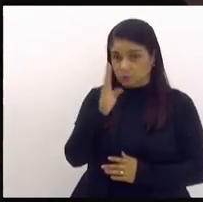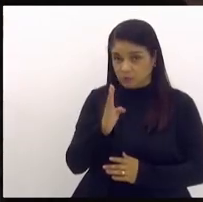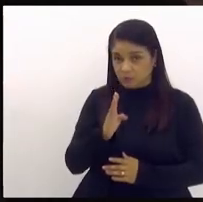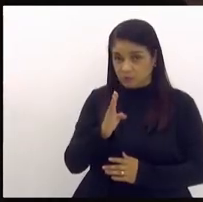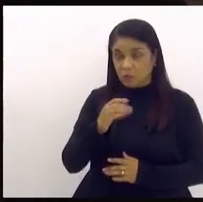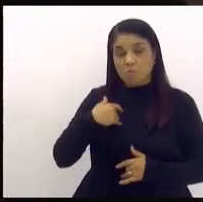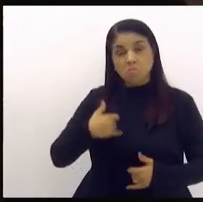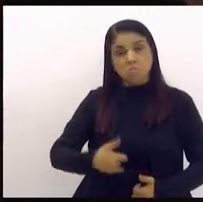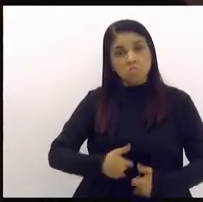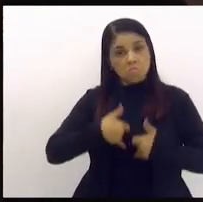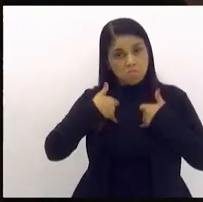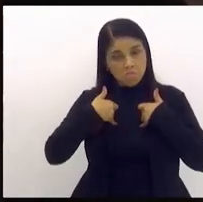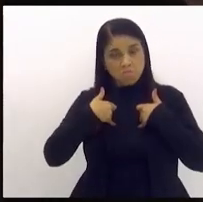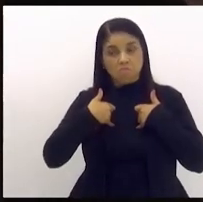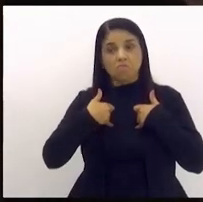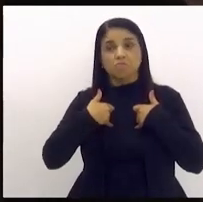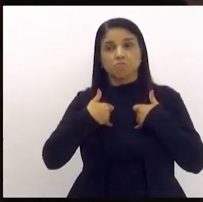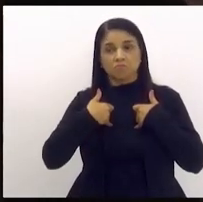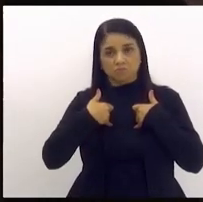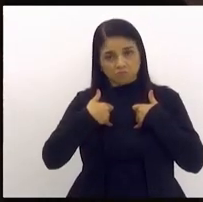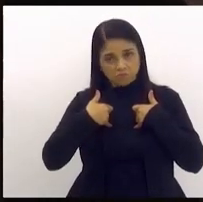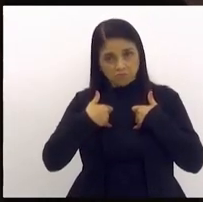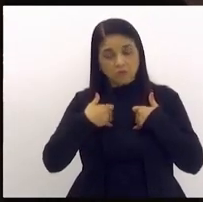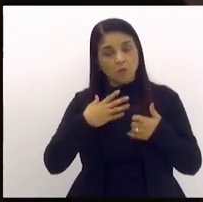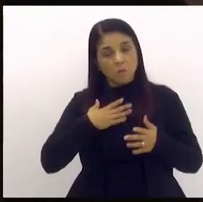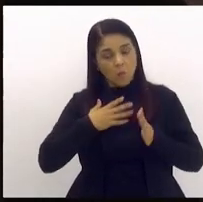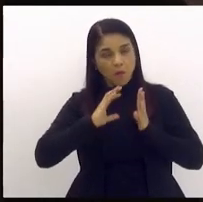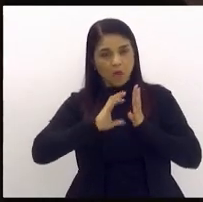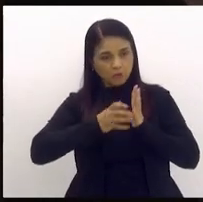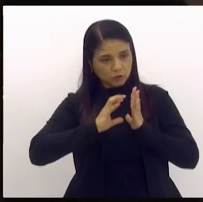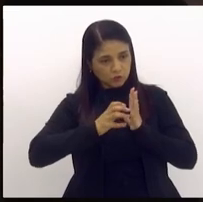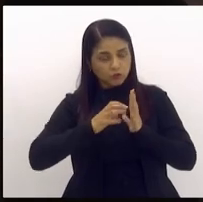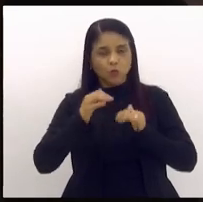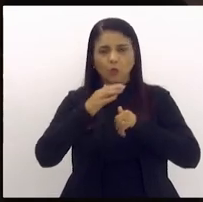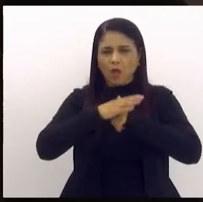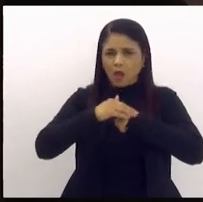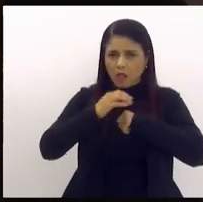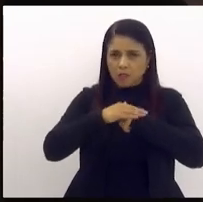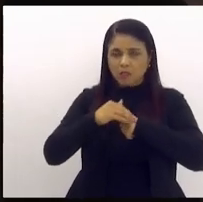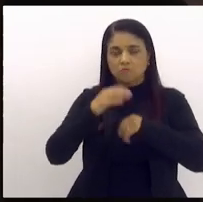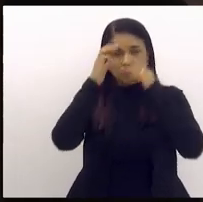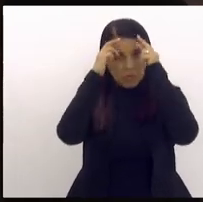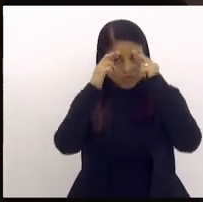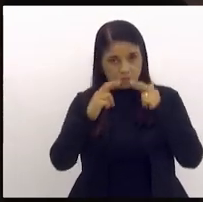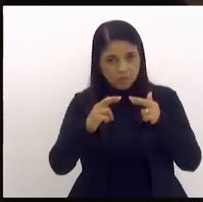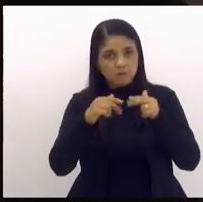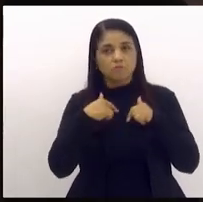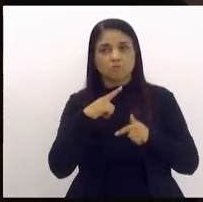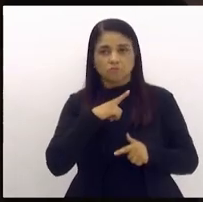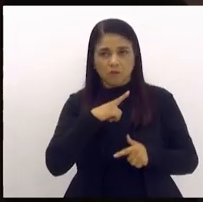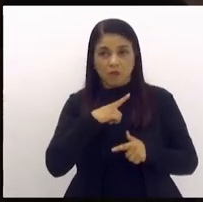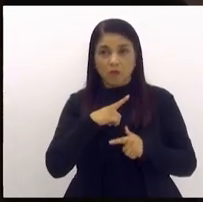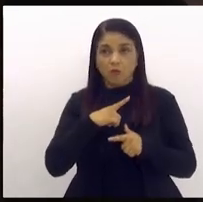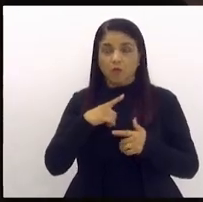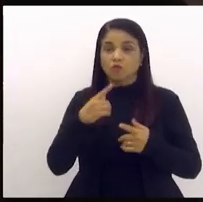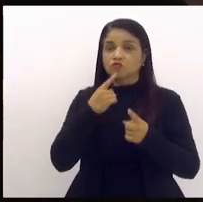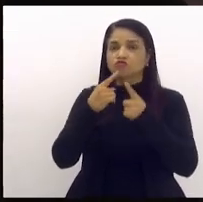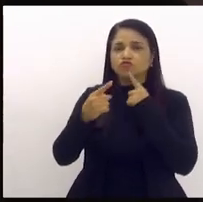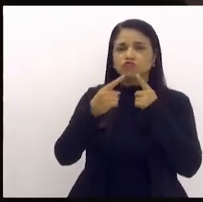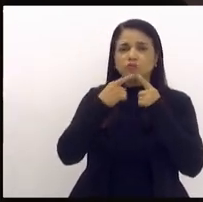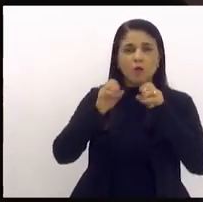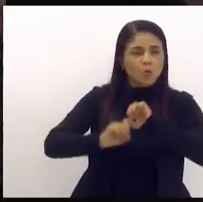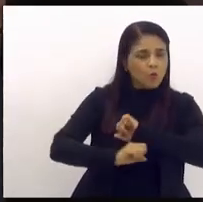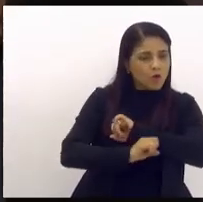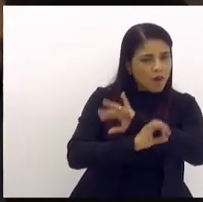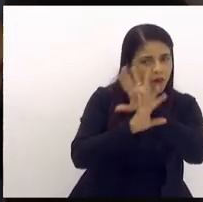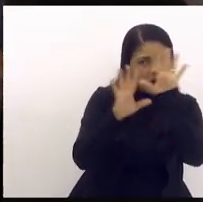muito me honra, deputado Canela. Muito me honra, é um partido que eu tenho carinho e respeito. Muito me honra o diálogo franco, e